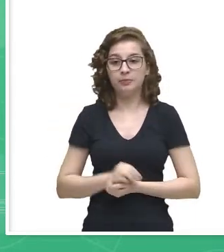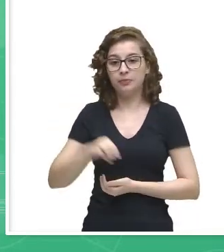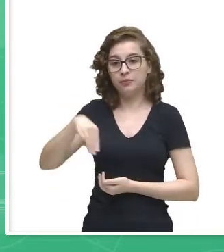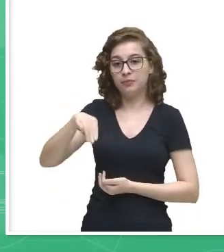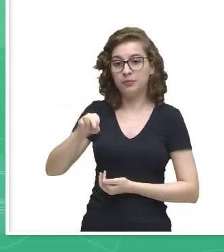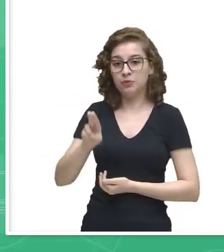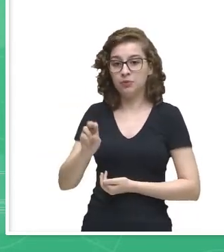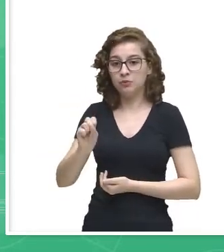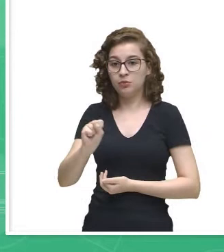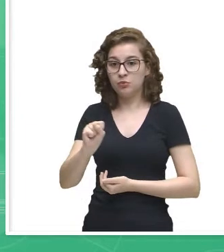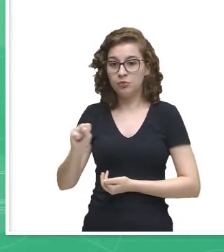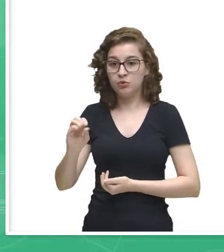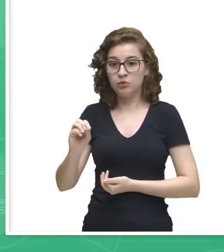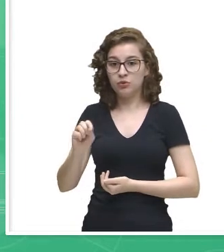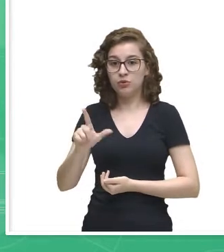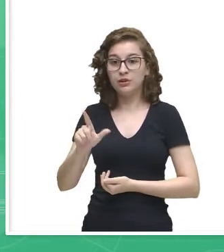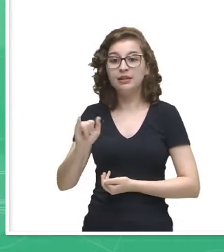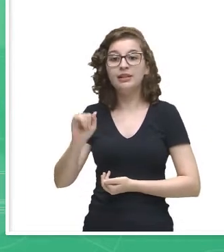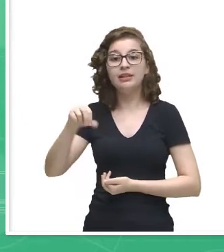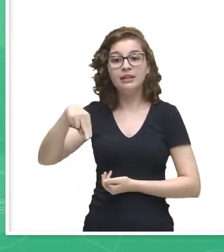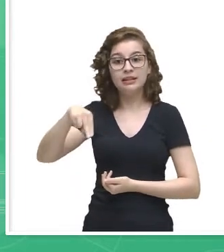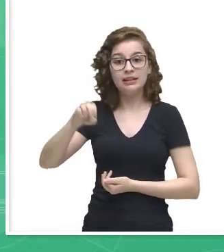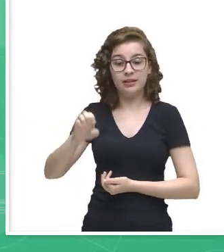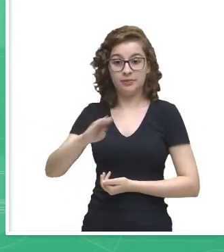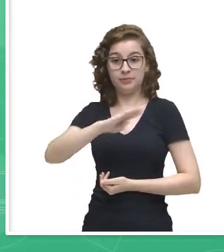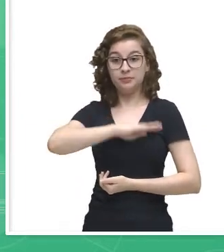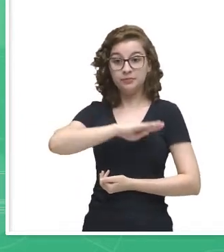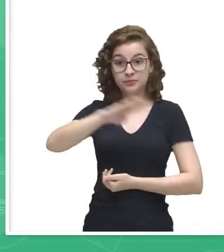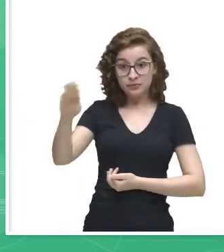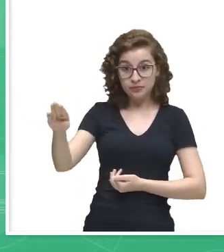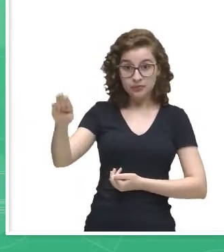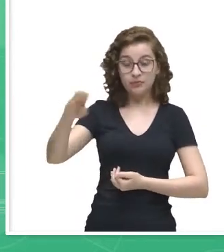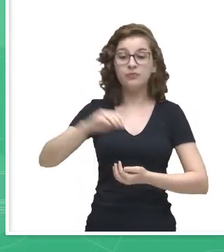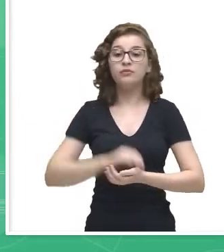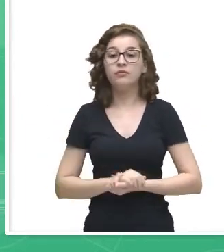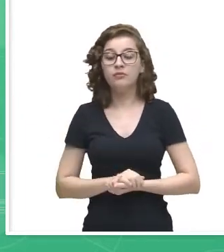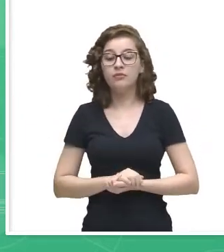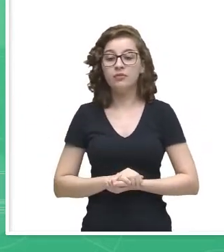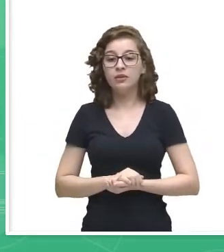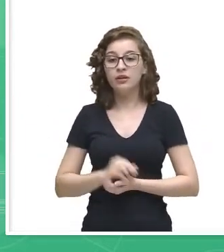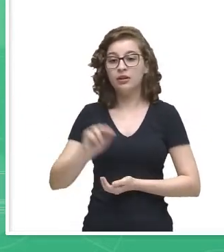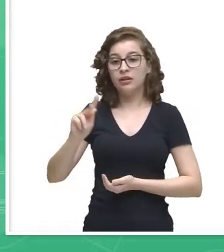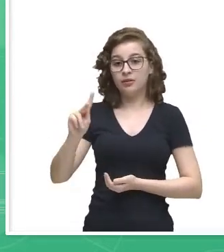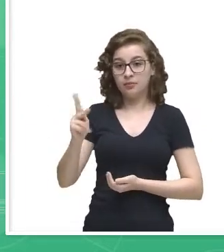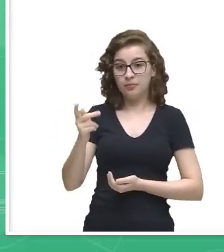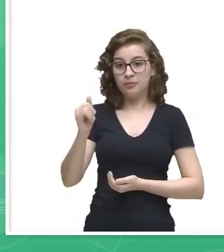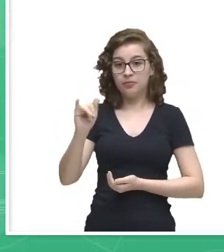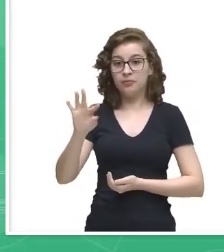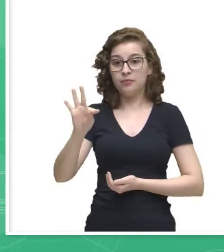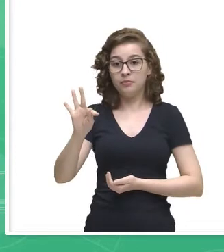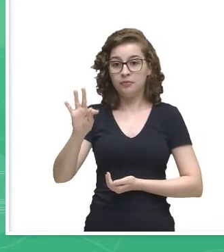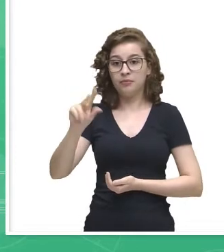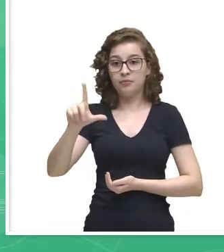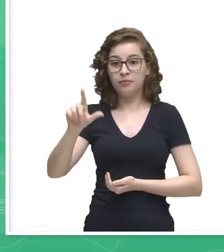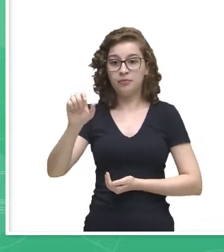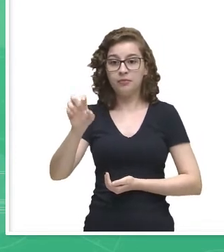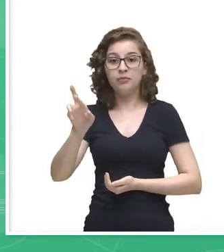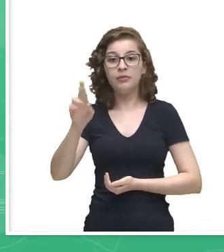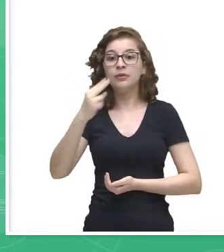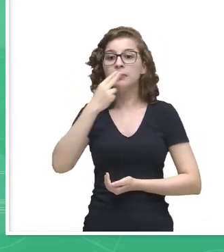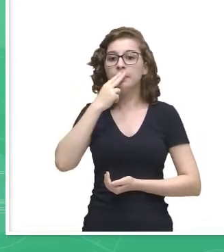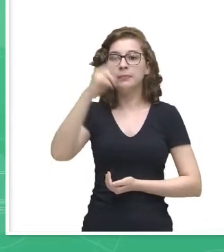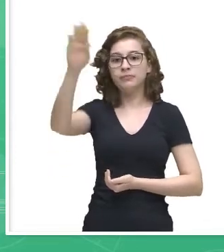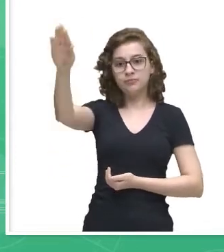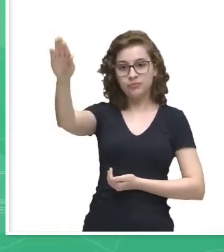e a Adolf Hitler, tá? Deixar isso claro nessa aula. Então, esses líderes que eram pessoas com